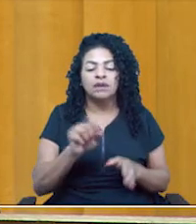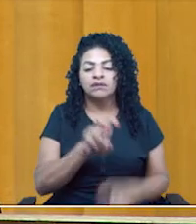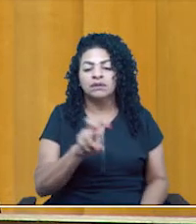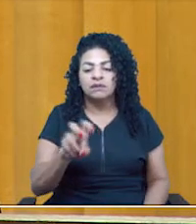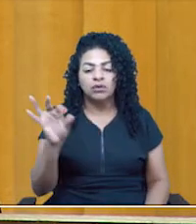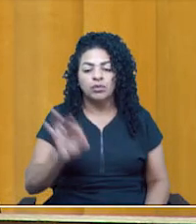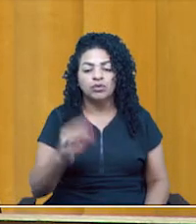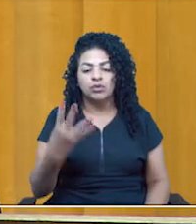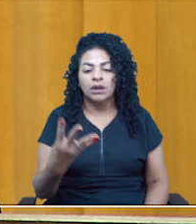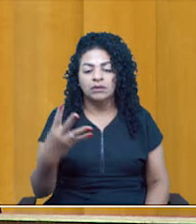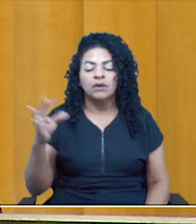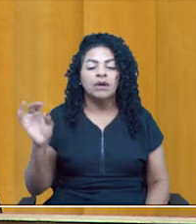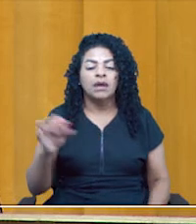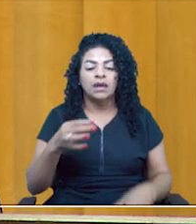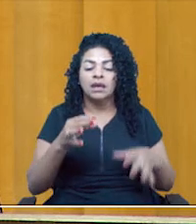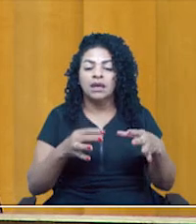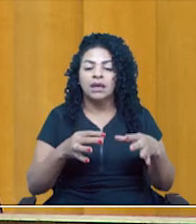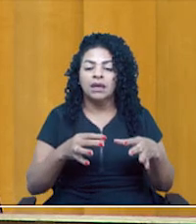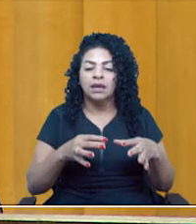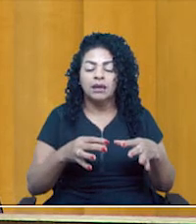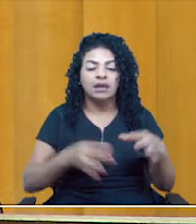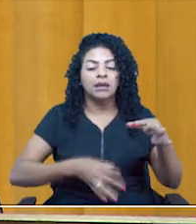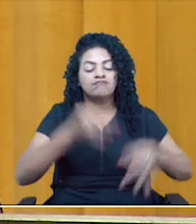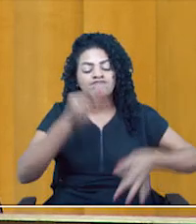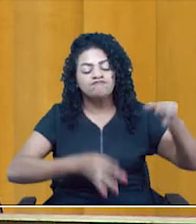55,4% dos magistrados sofrem de ansiedade.